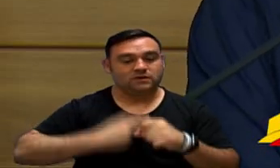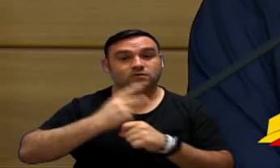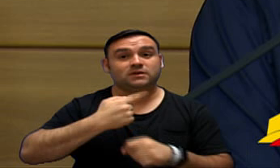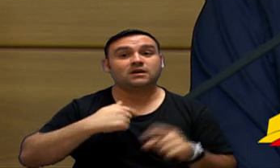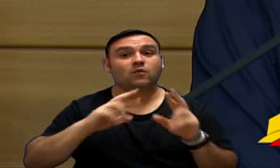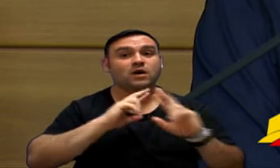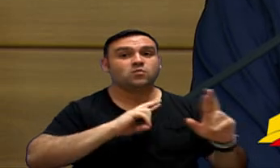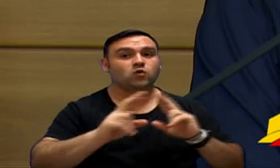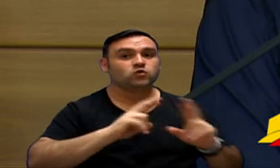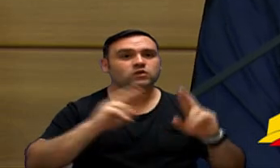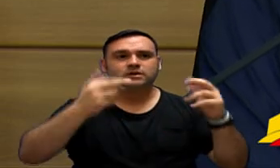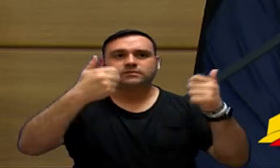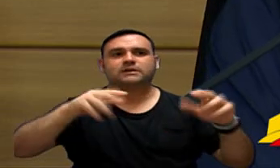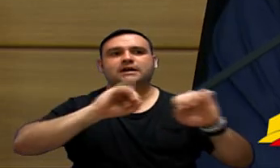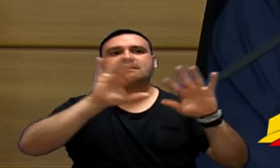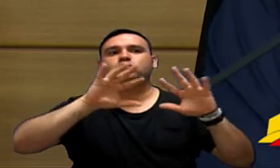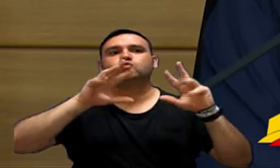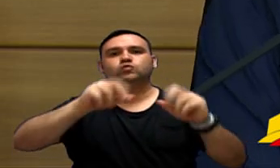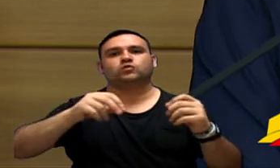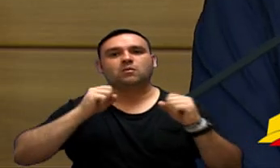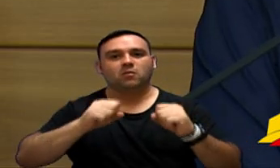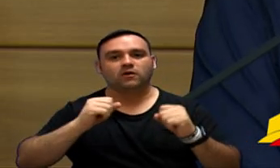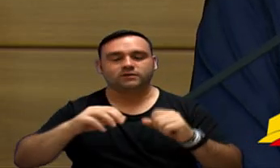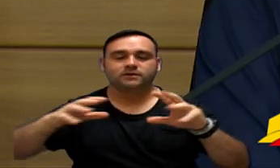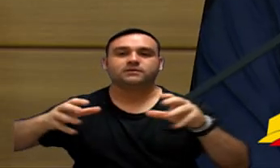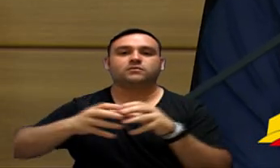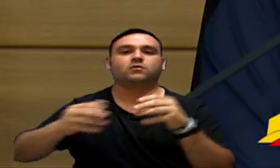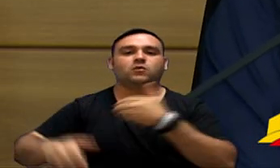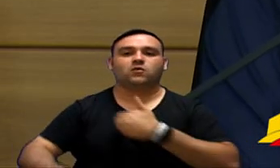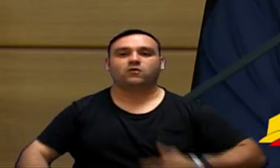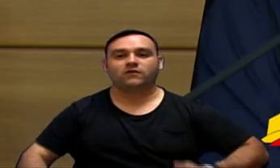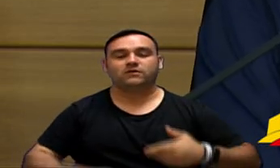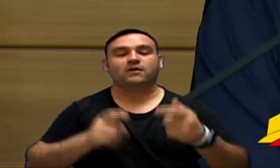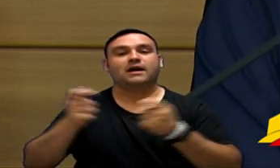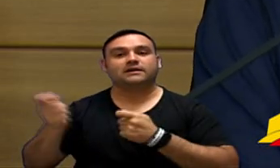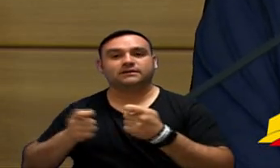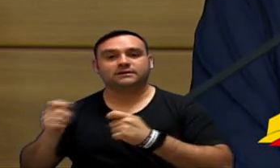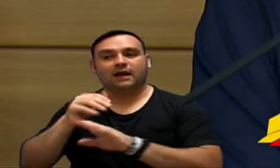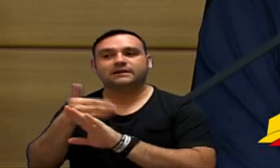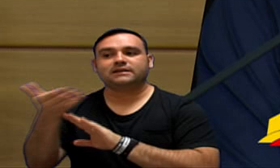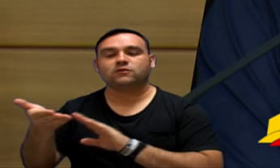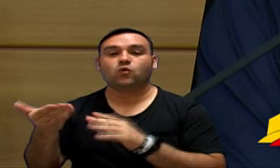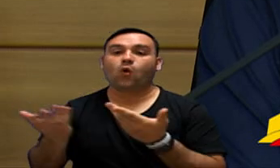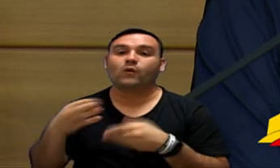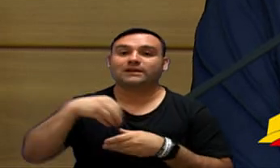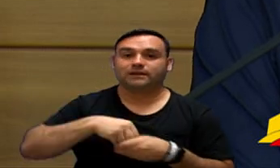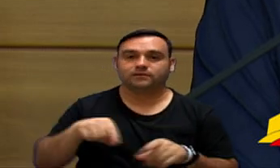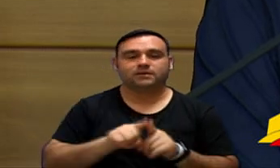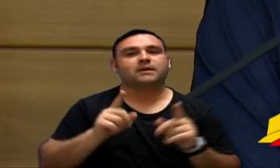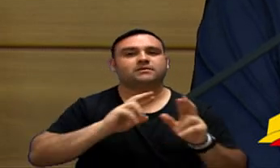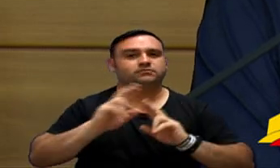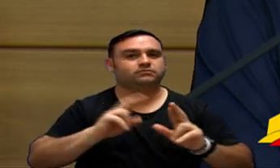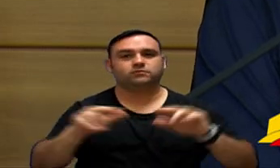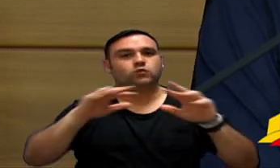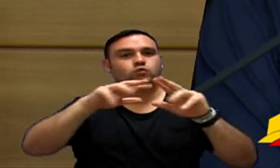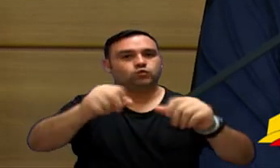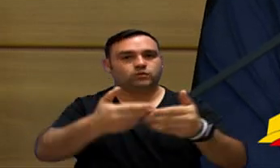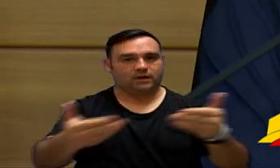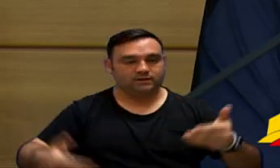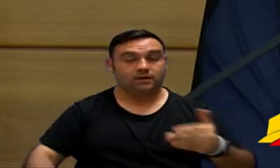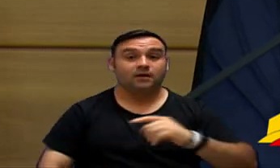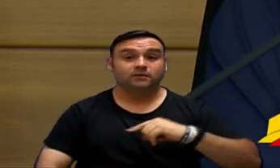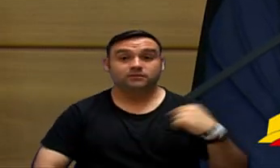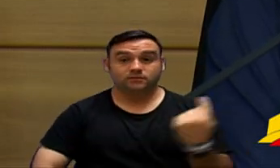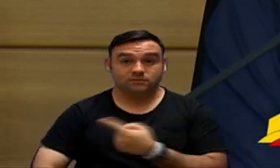respondido a todos os esclarecimentos, sejam eles dos órgãos de controle externo ou interno, tenho respondido a todos,